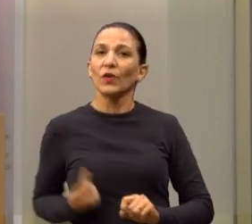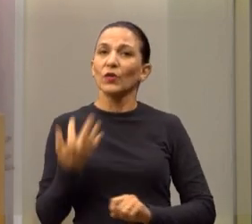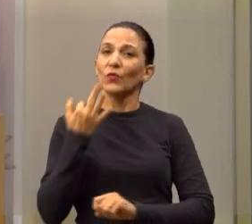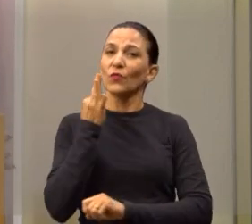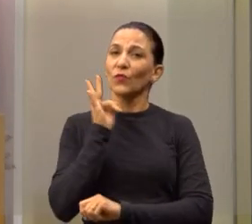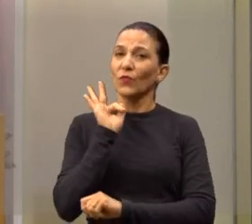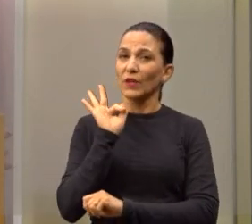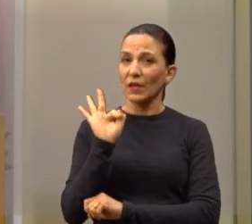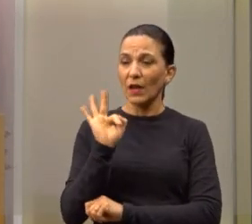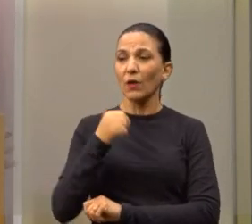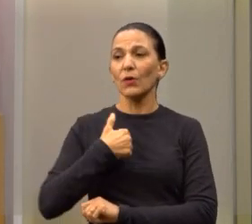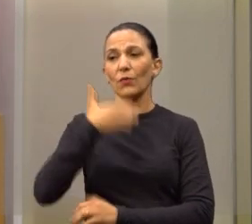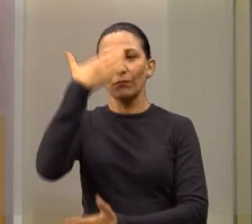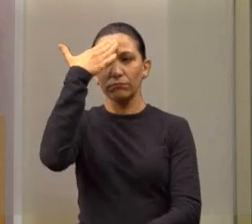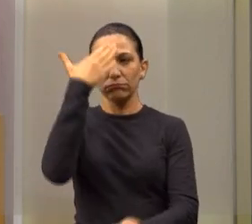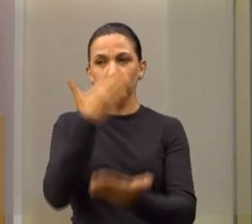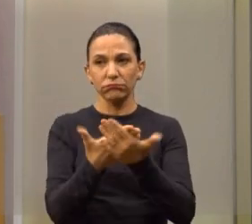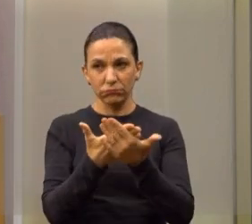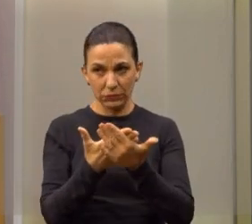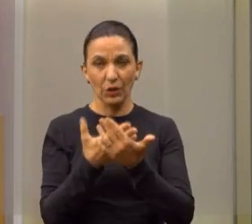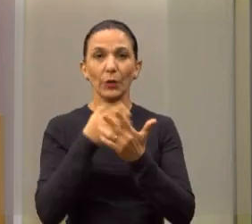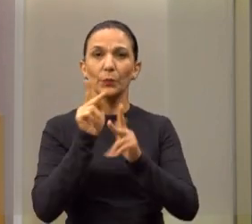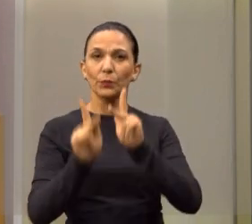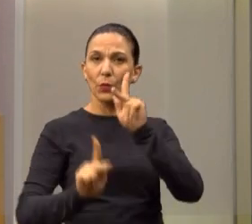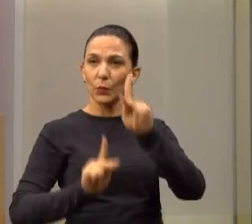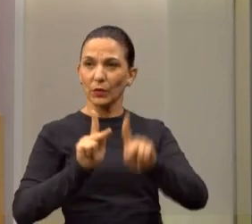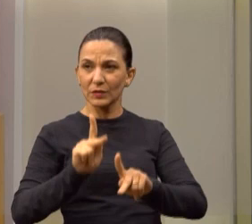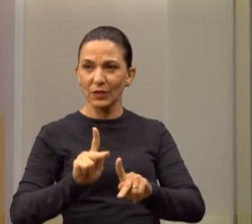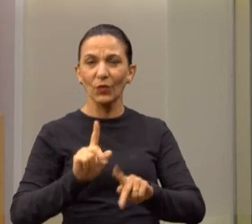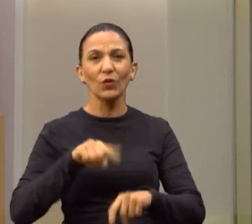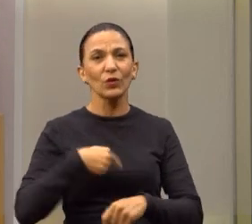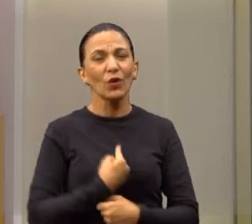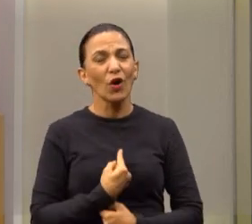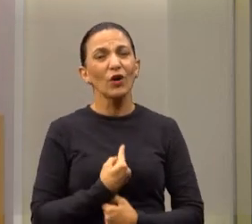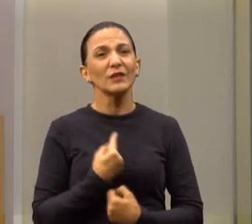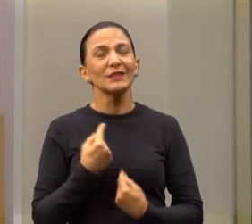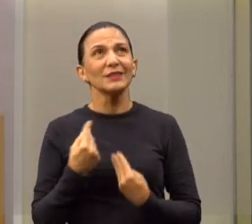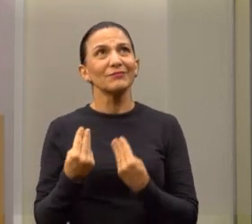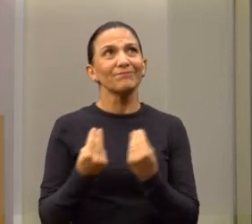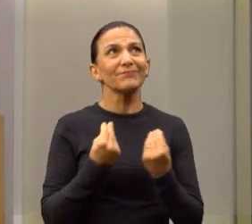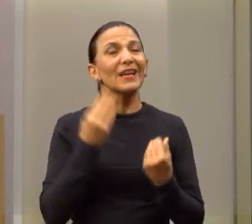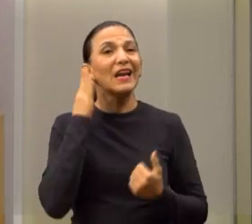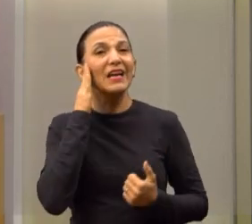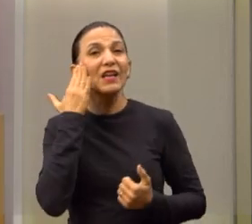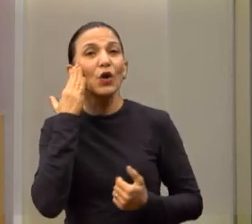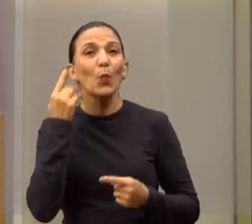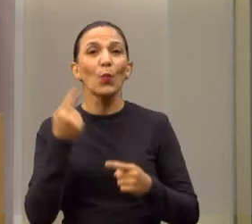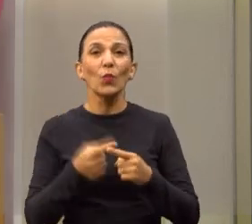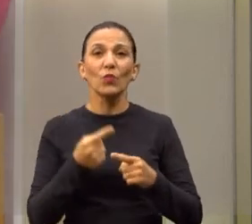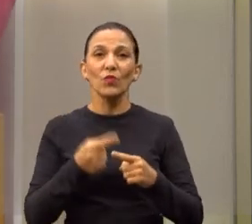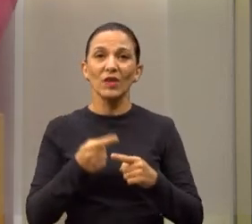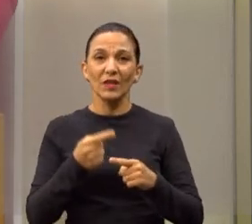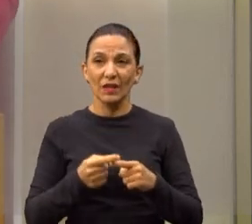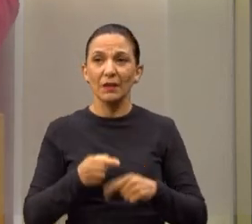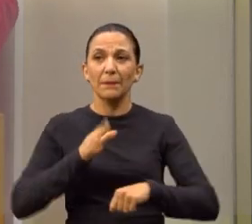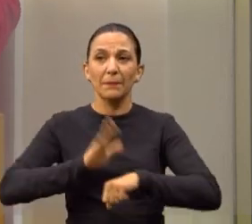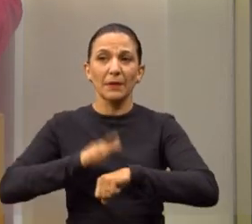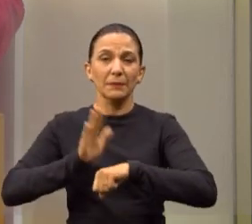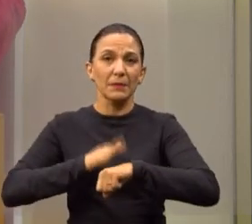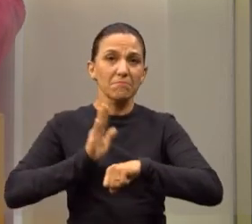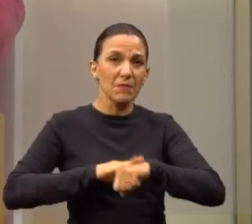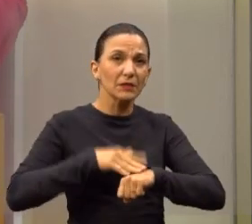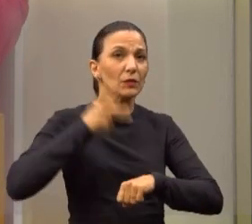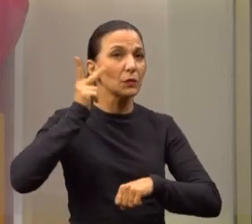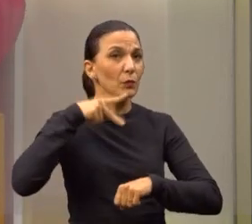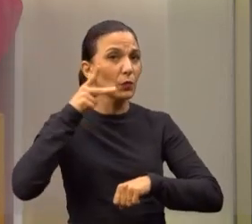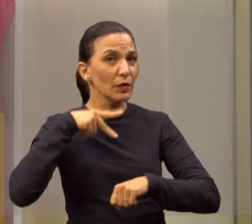federal, eu creio que a população, e a gente acaba entendendo o porquê, cada vez mais, a política